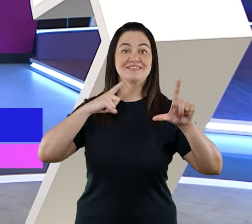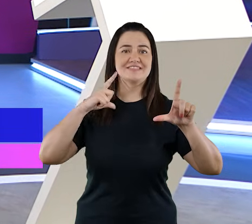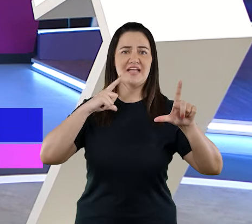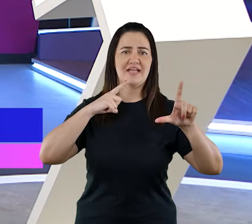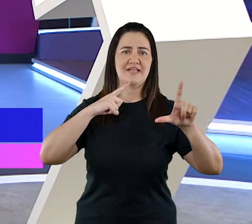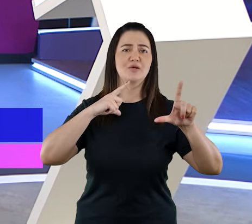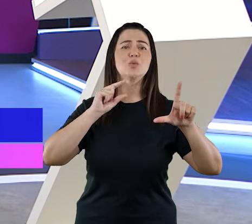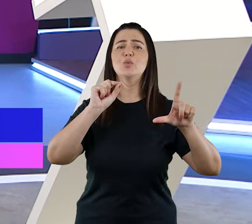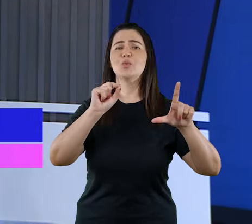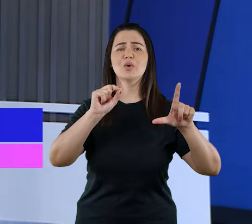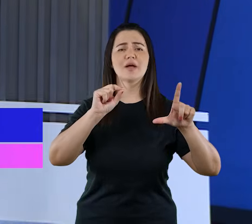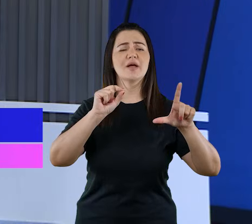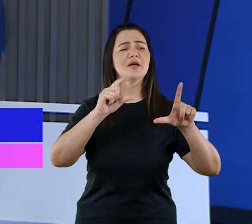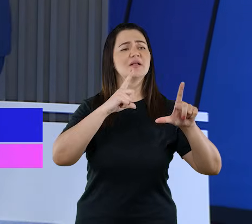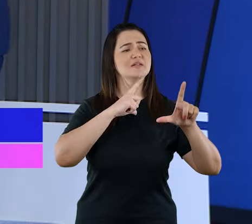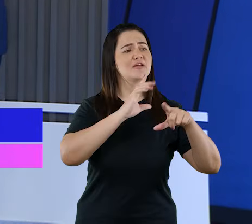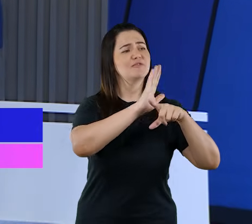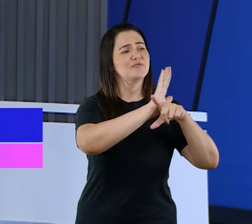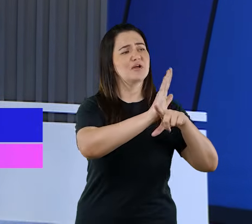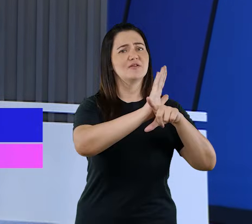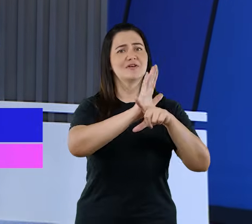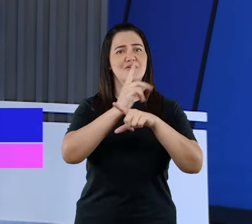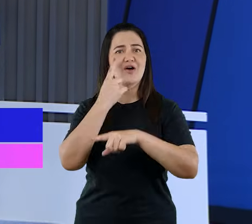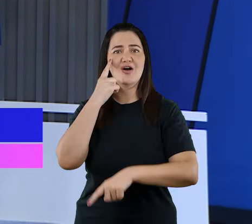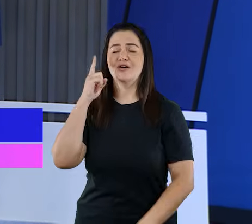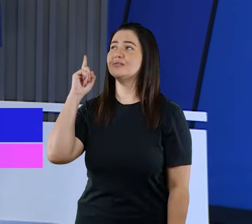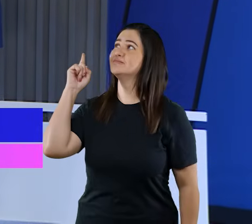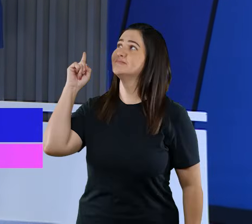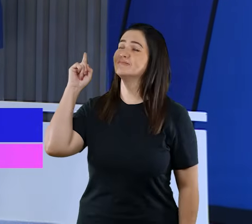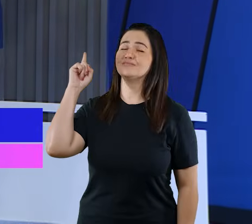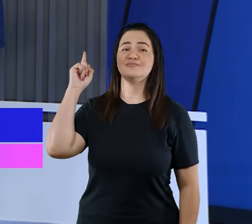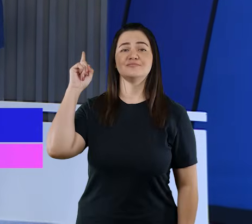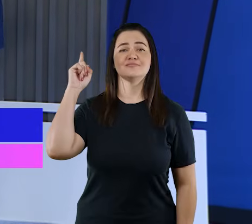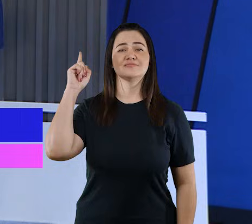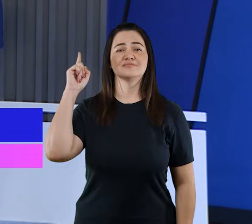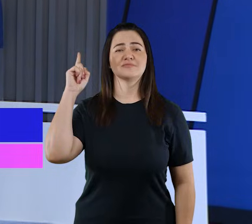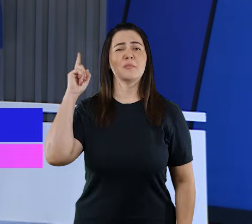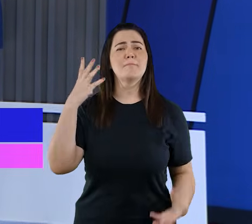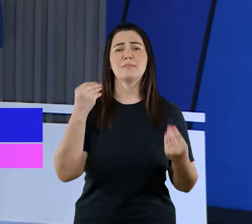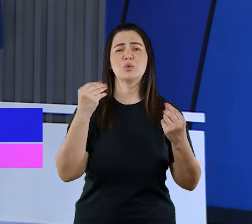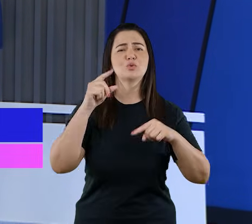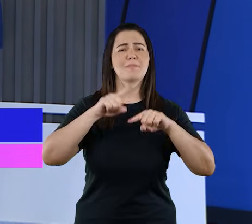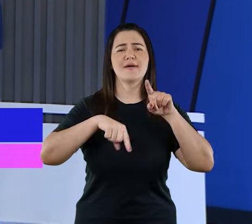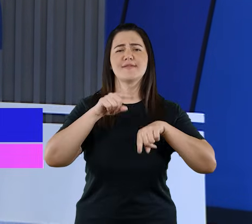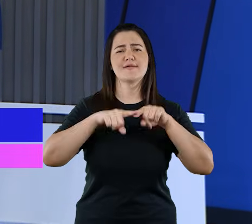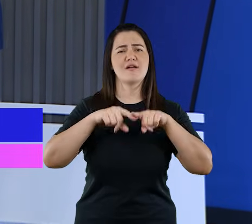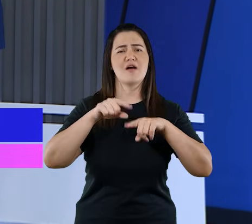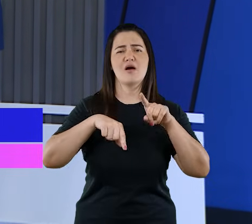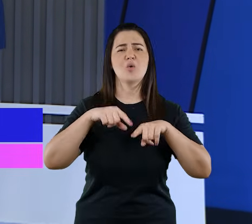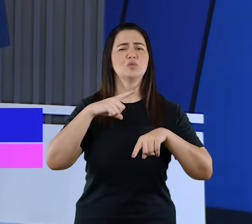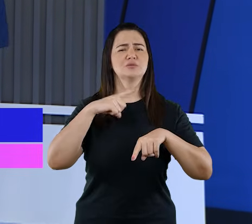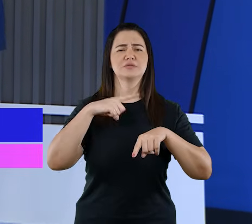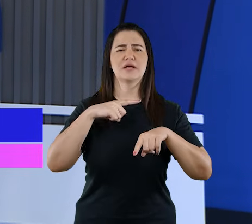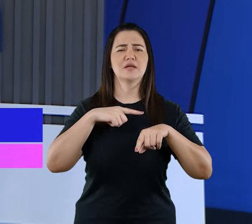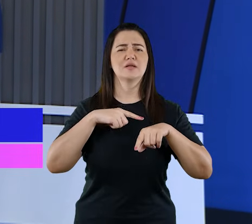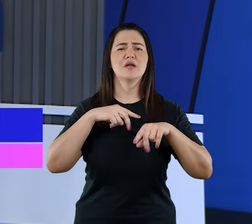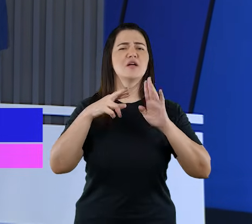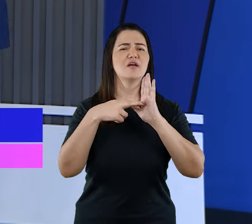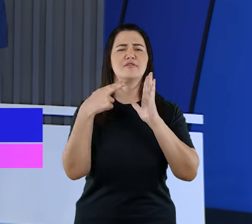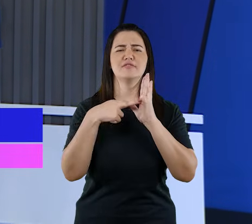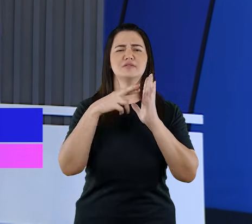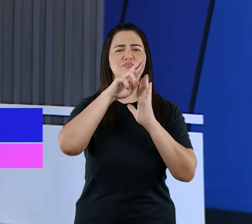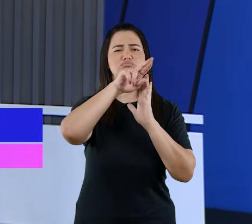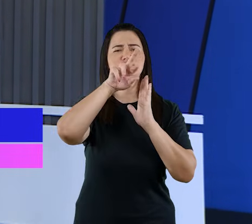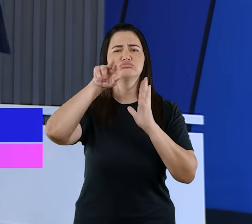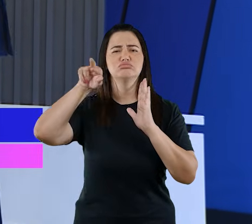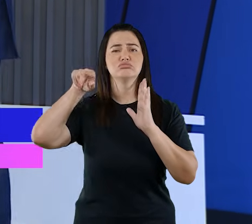Novo Tempo. Nesta página, você vai encontrar diversos estudos bíblicos. todos os materiais que temos disponíveis